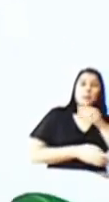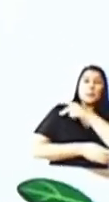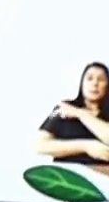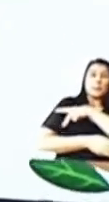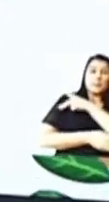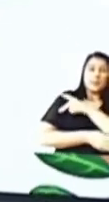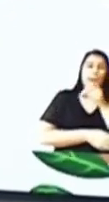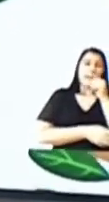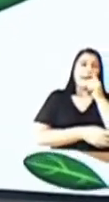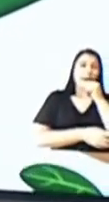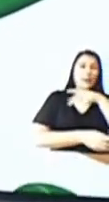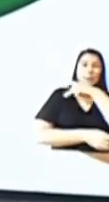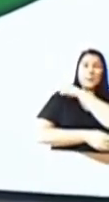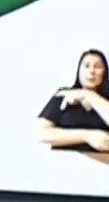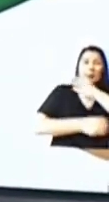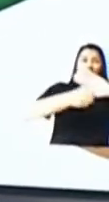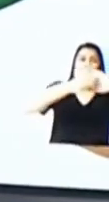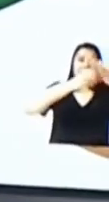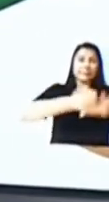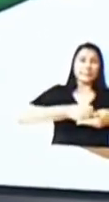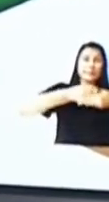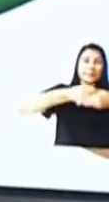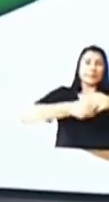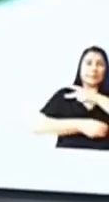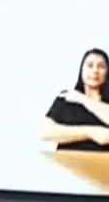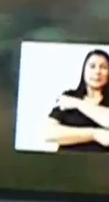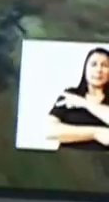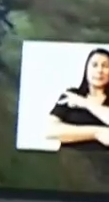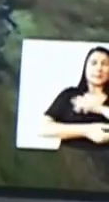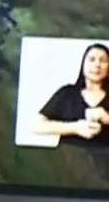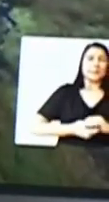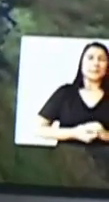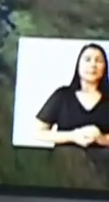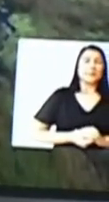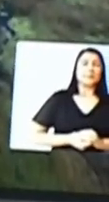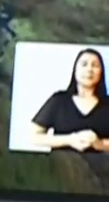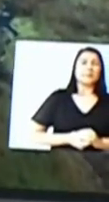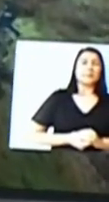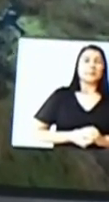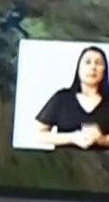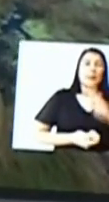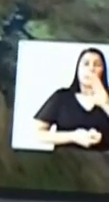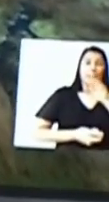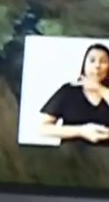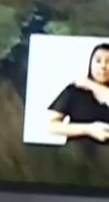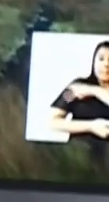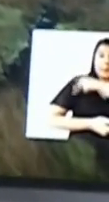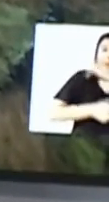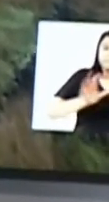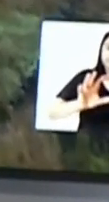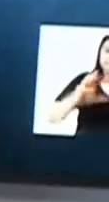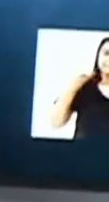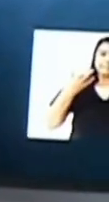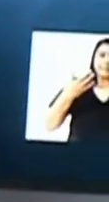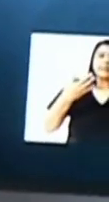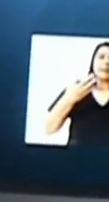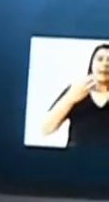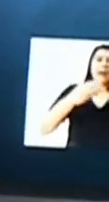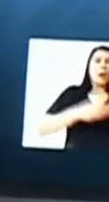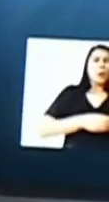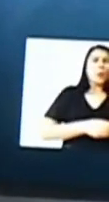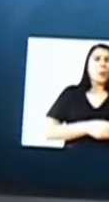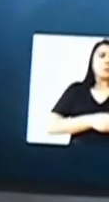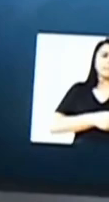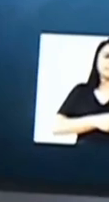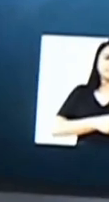graves de umidade e com um potencial maior de queimadas e incêndios florestais. Então, a gente está fazendo todo um trabalho